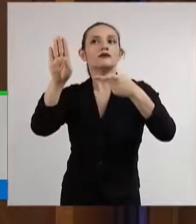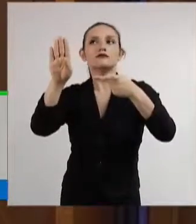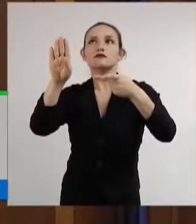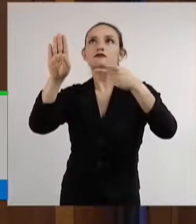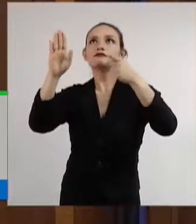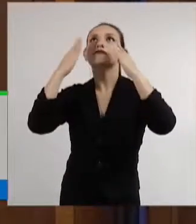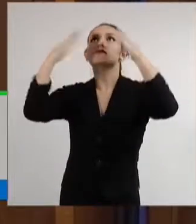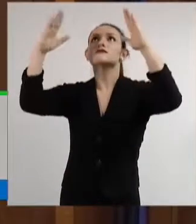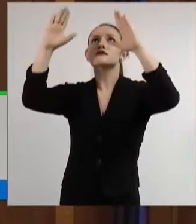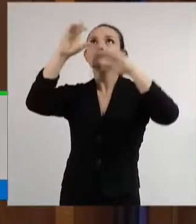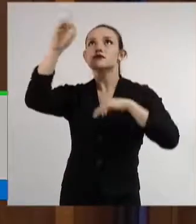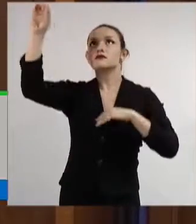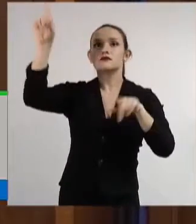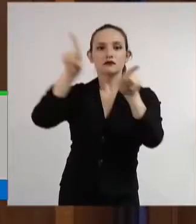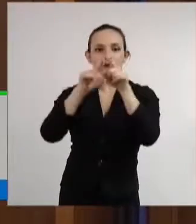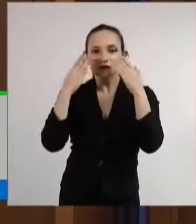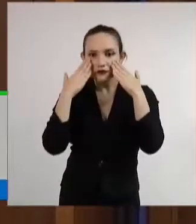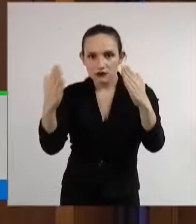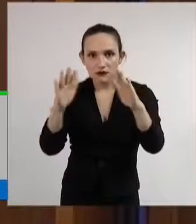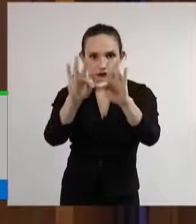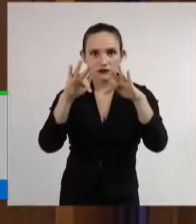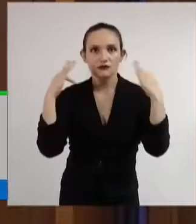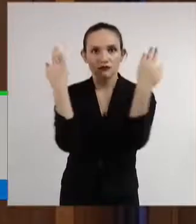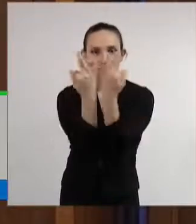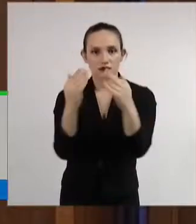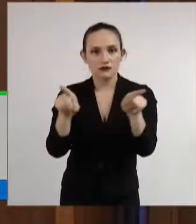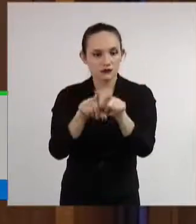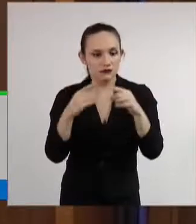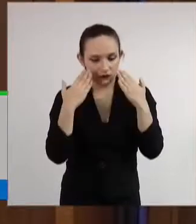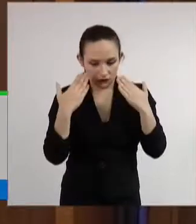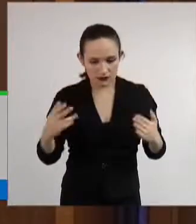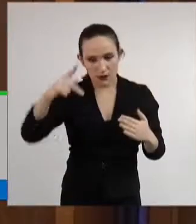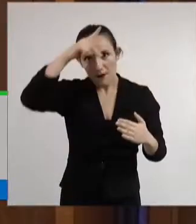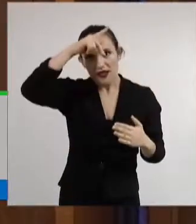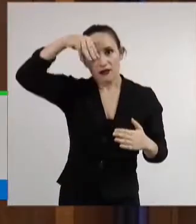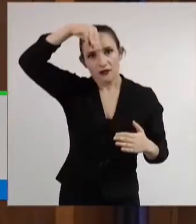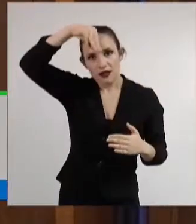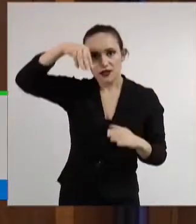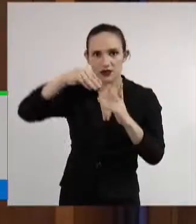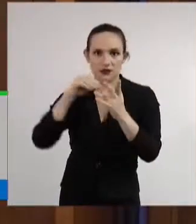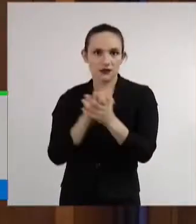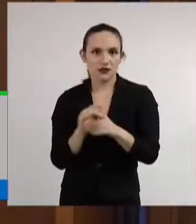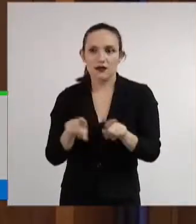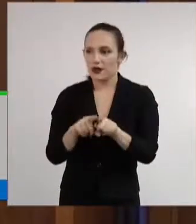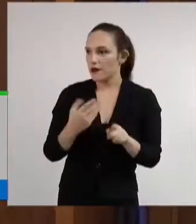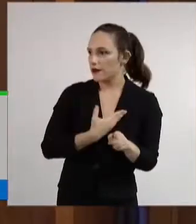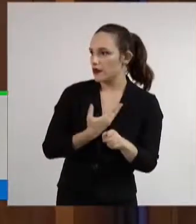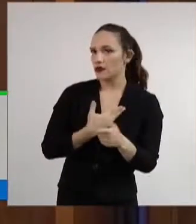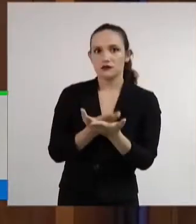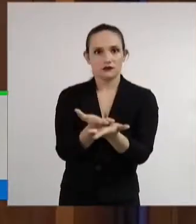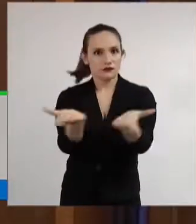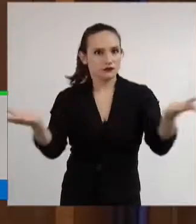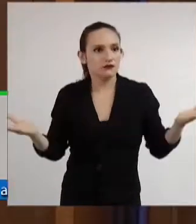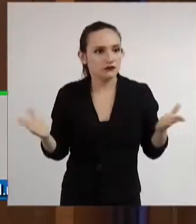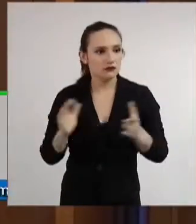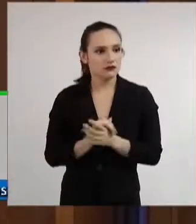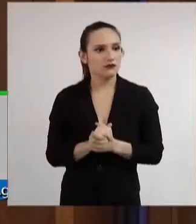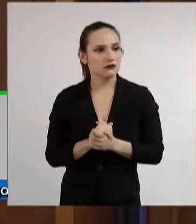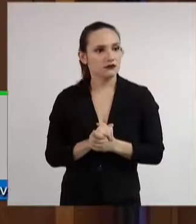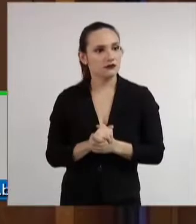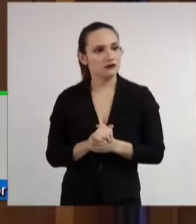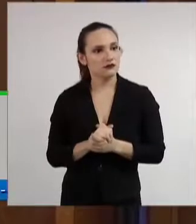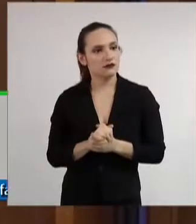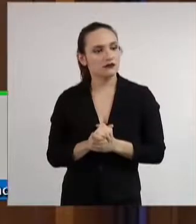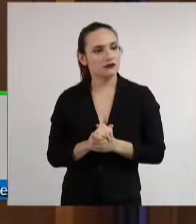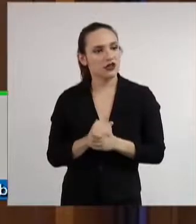diante de Deus, diante da família, diante dos padrinhos, diante dos amigos que criou ali,